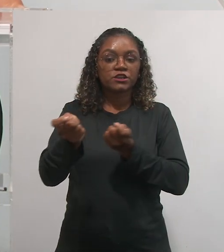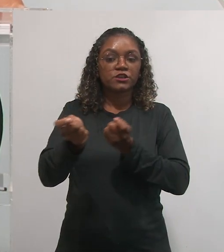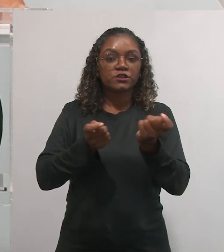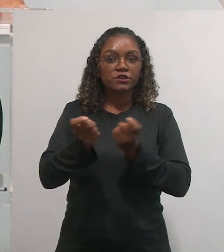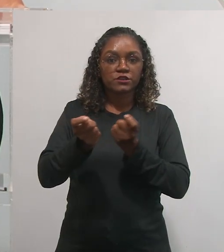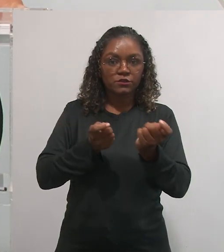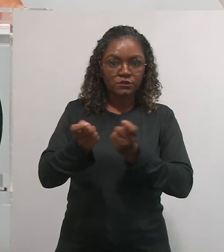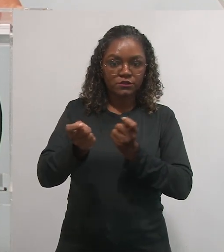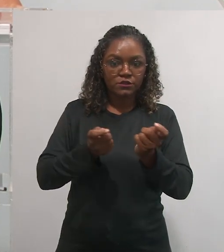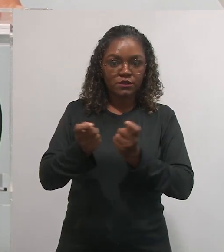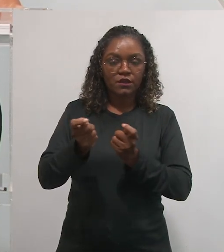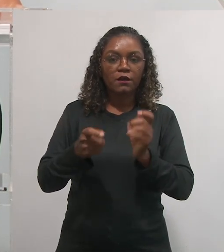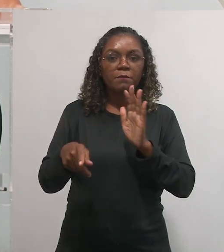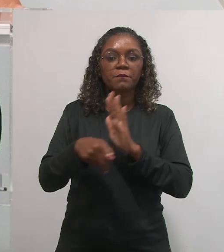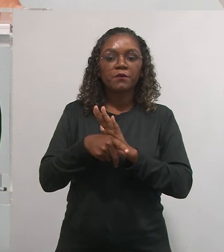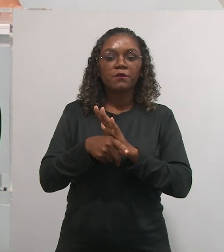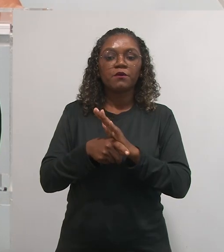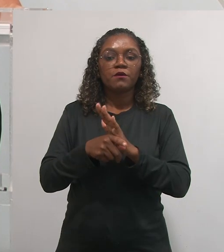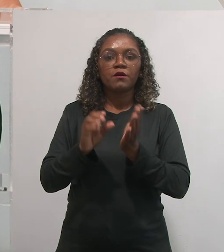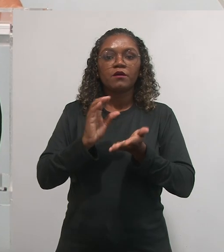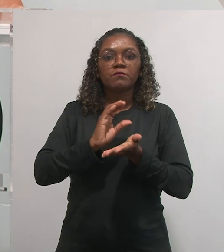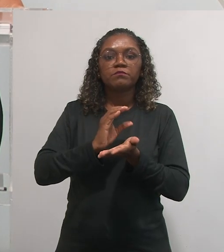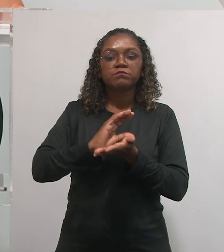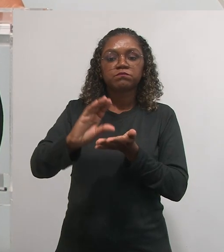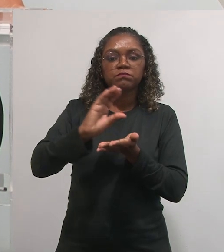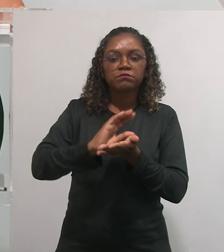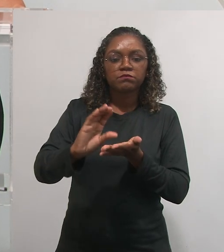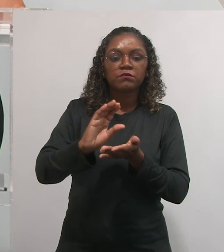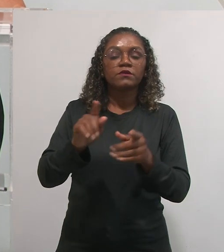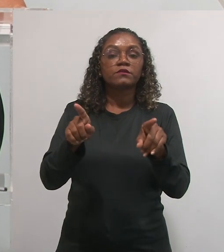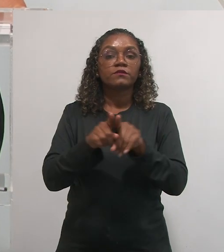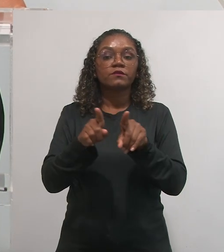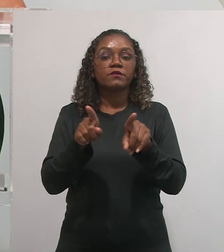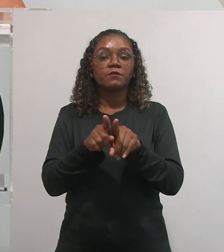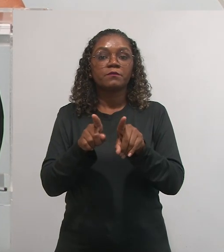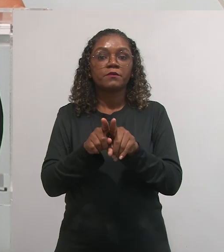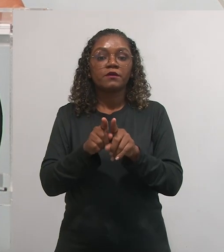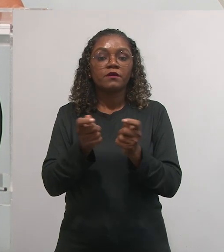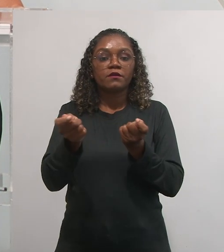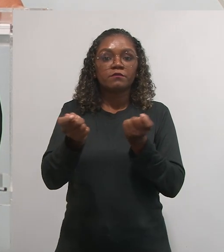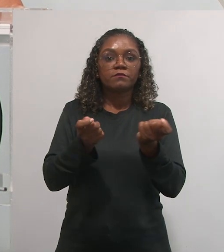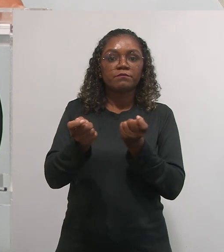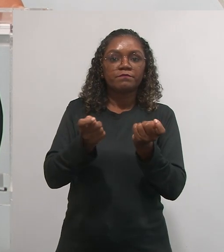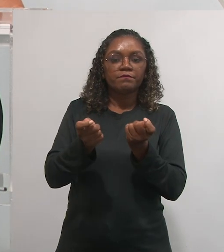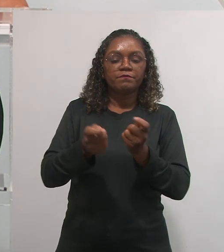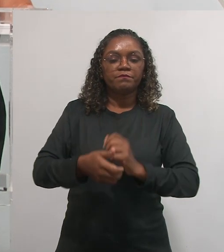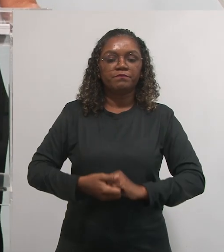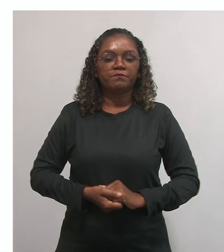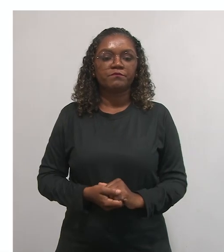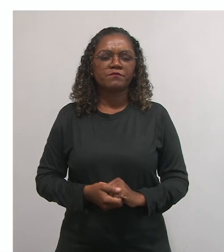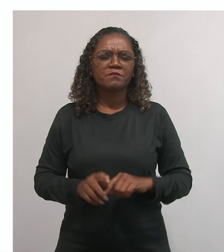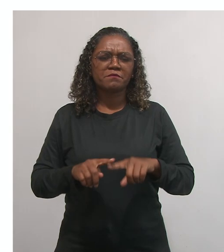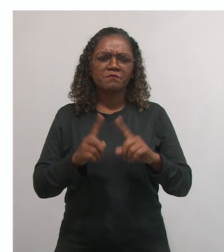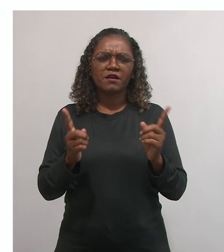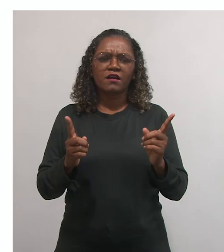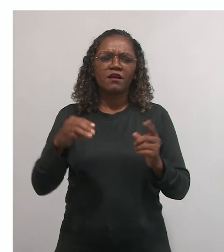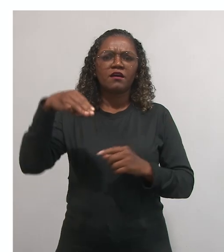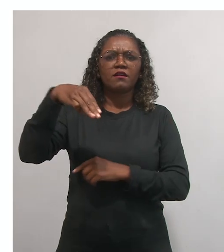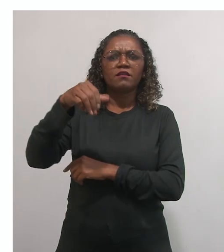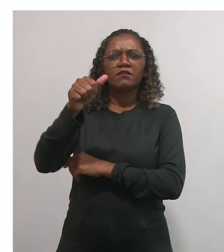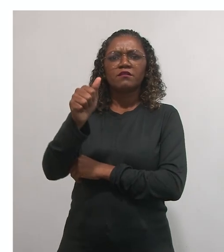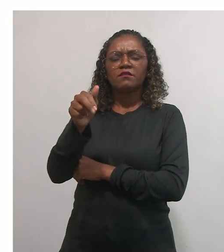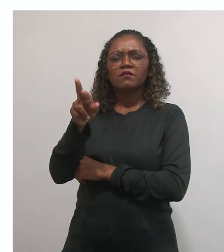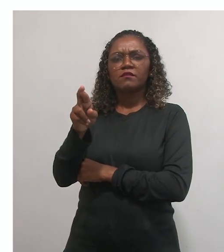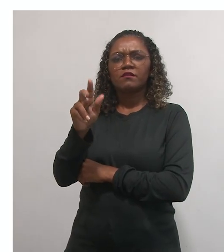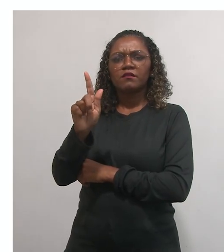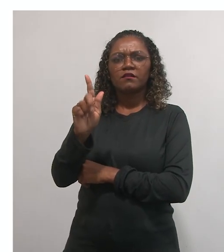gerencial que é margem de contribuição e Ponto de Equilíbrio Bora lá e o que que é margem